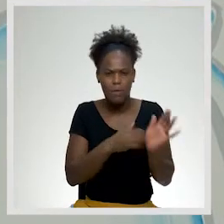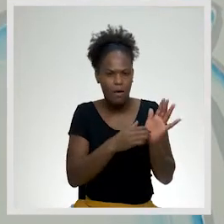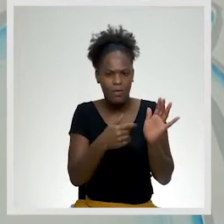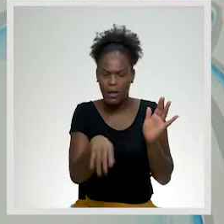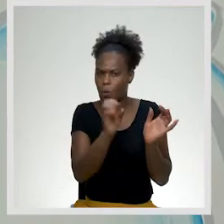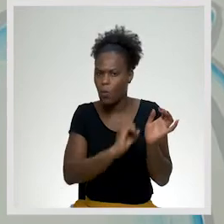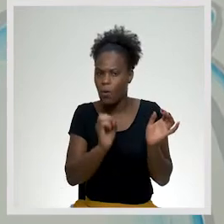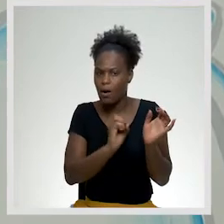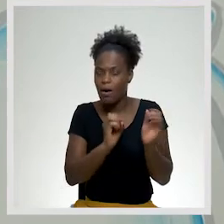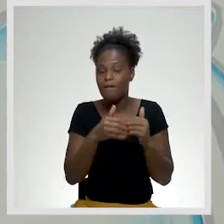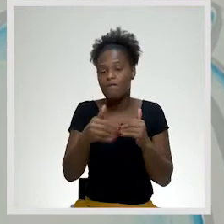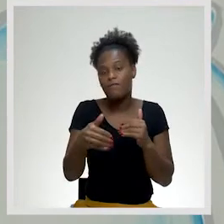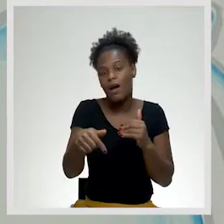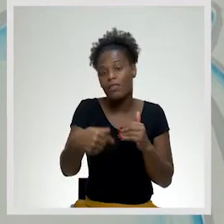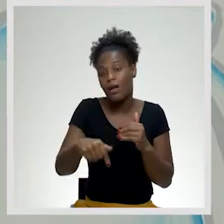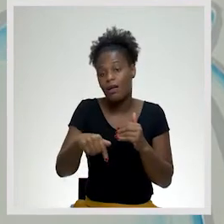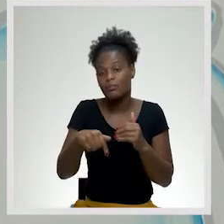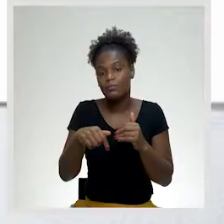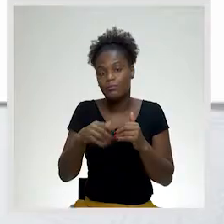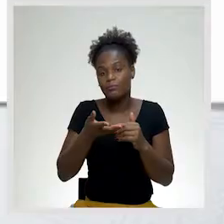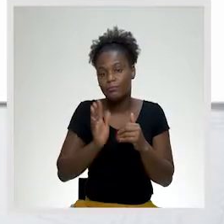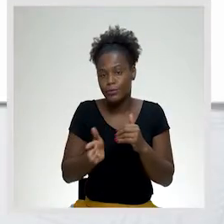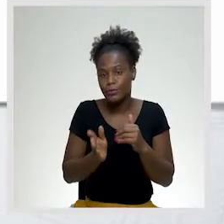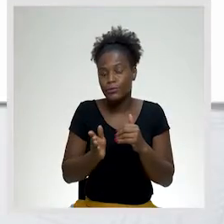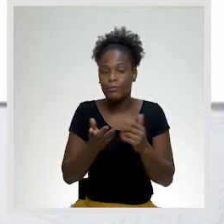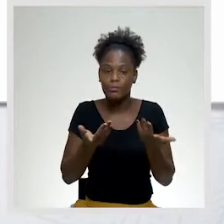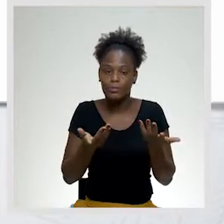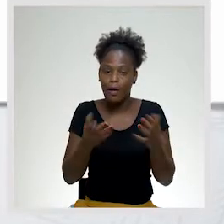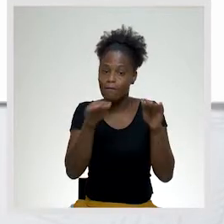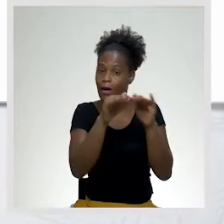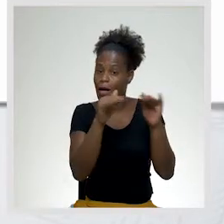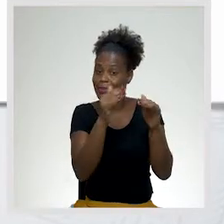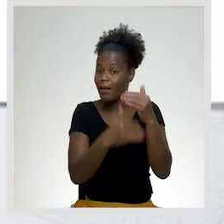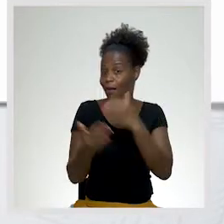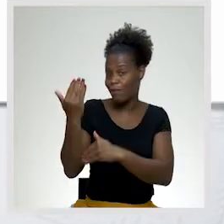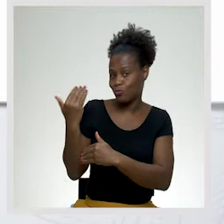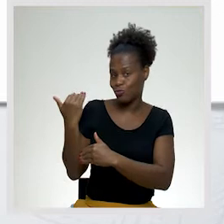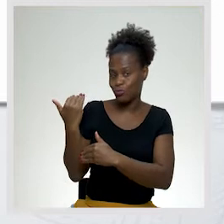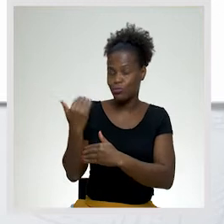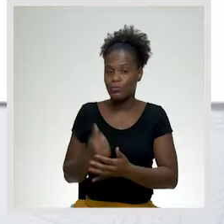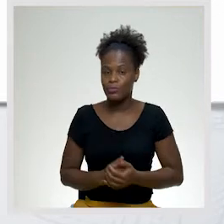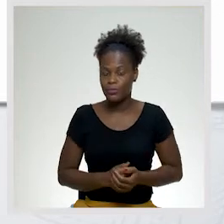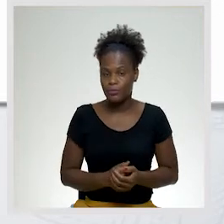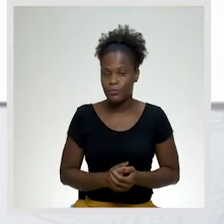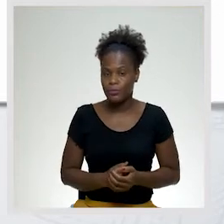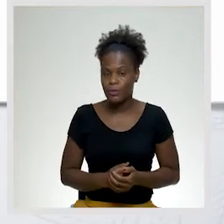comprovada, terá que voltar à fase anterior. E